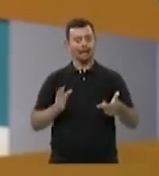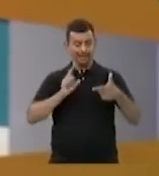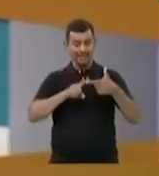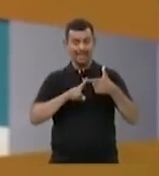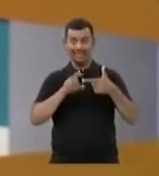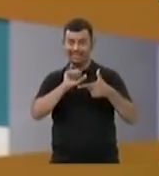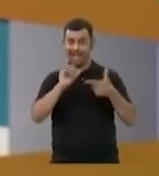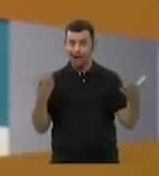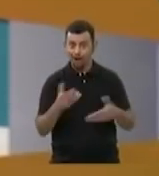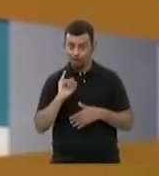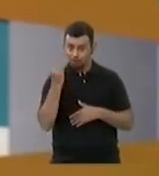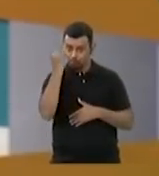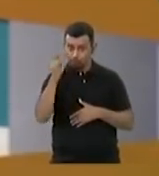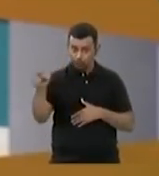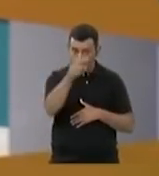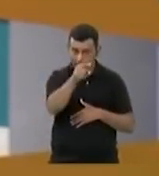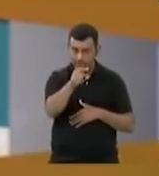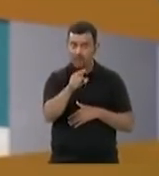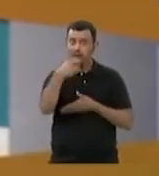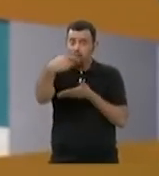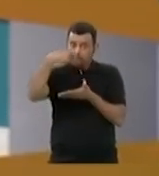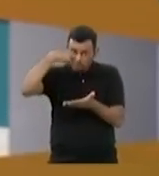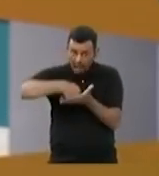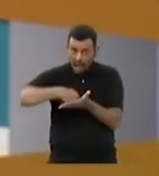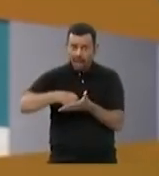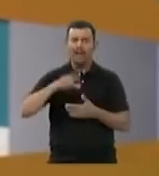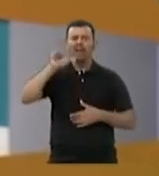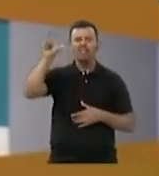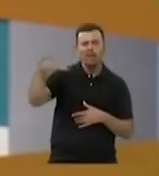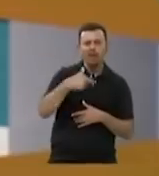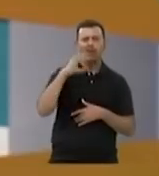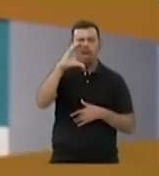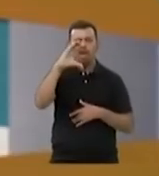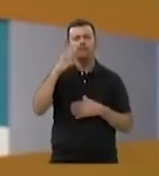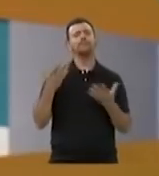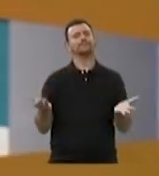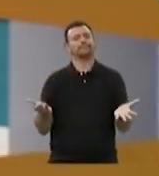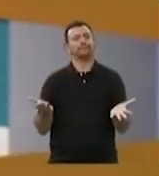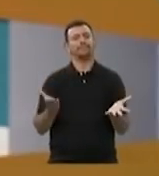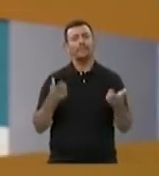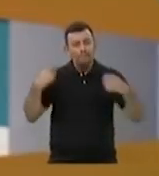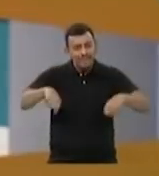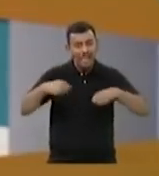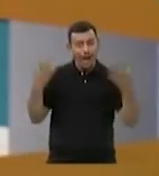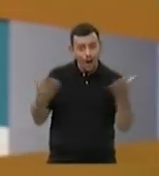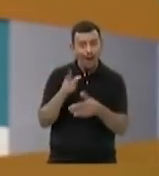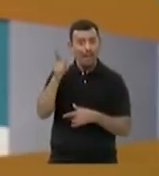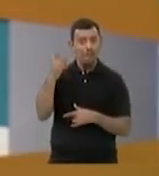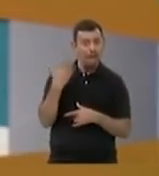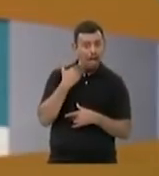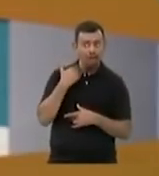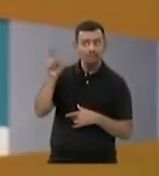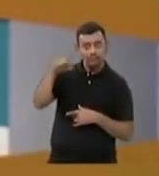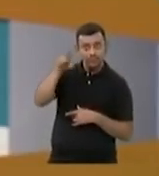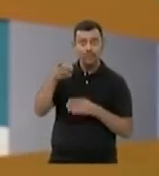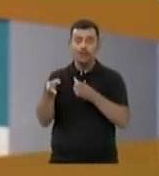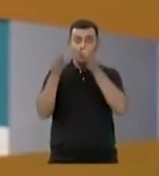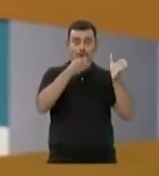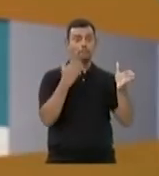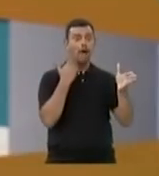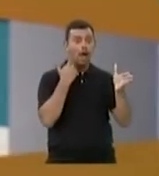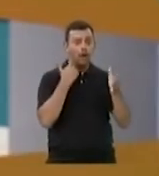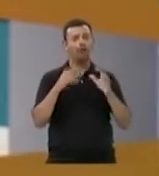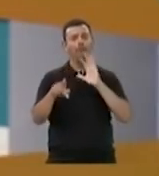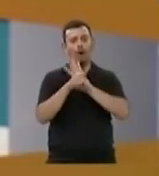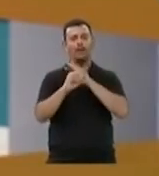você paga no seu cartão e no cheque especial vamos fazer isso através dos bancos públicos da caixa econômica e do banco do brasil